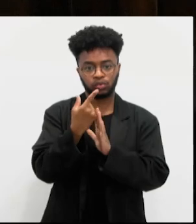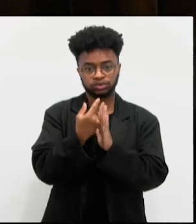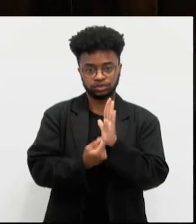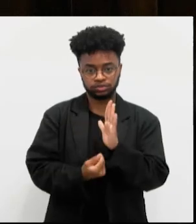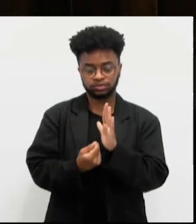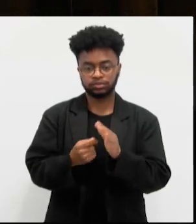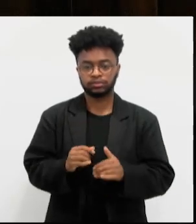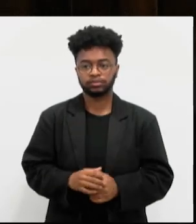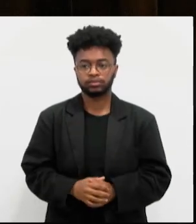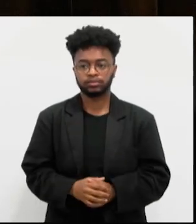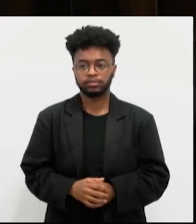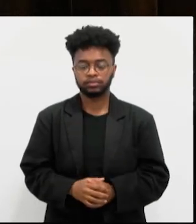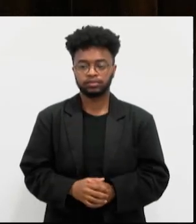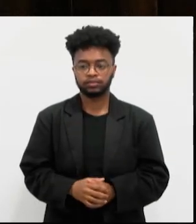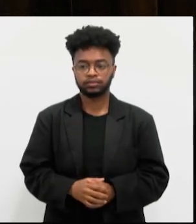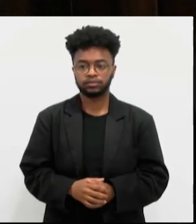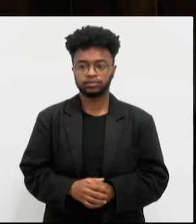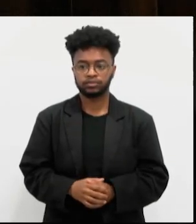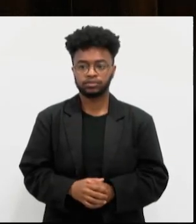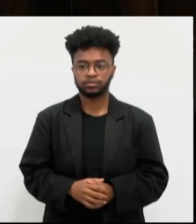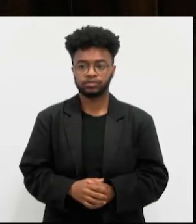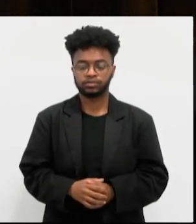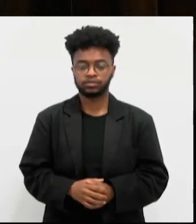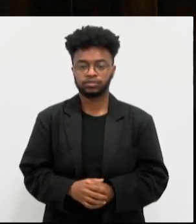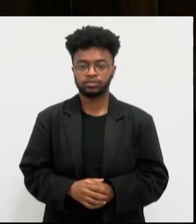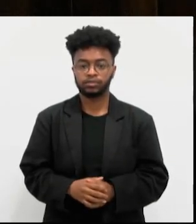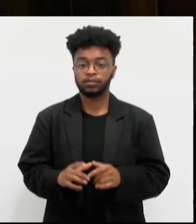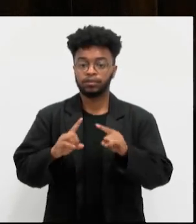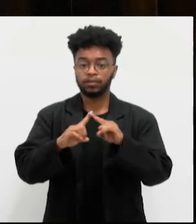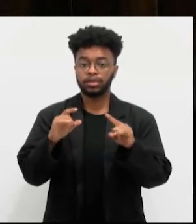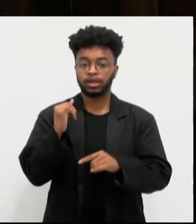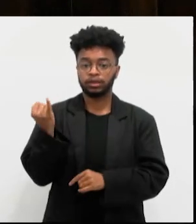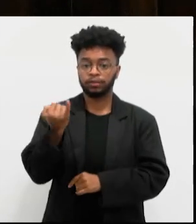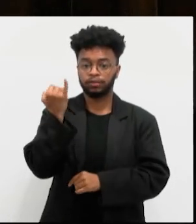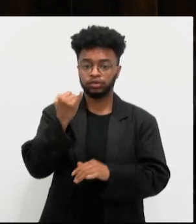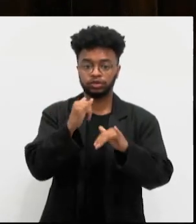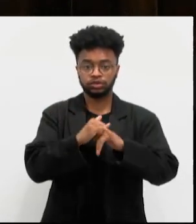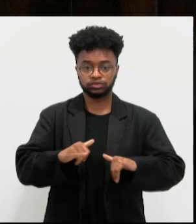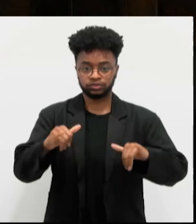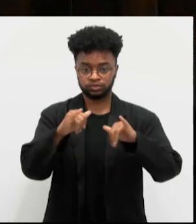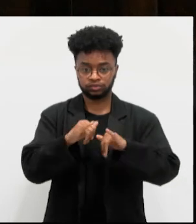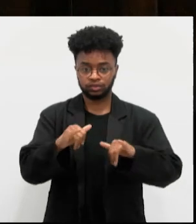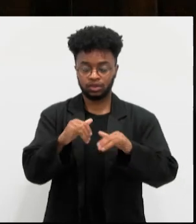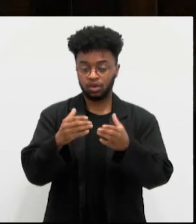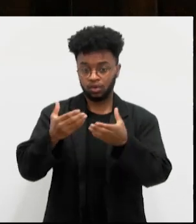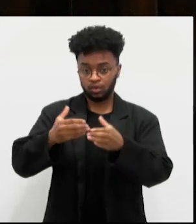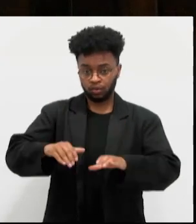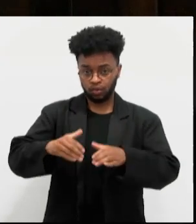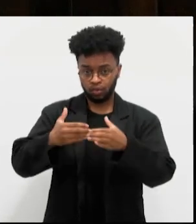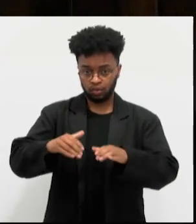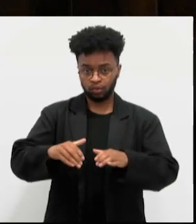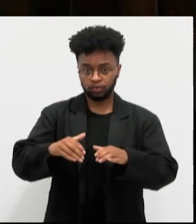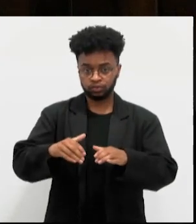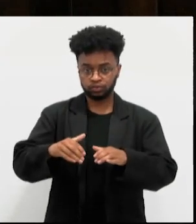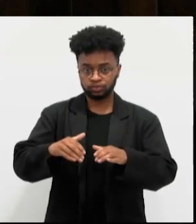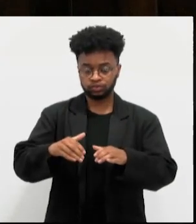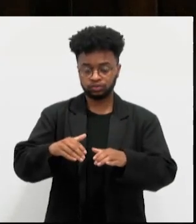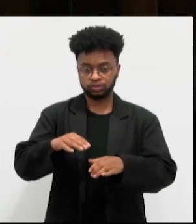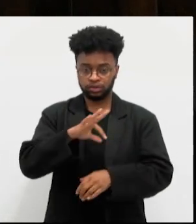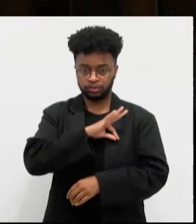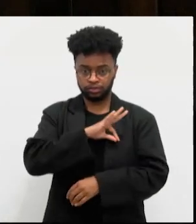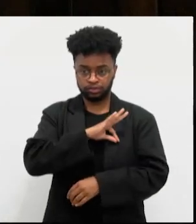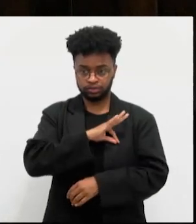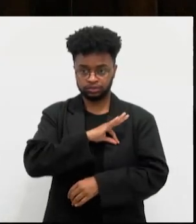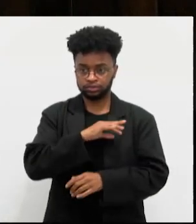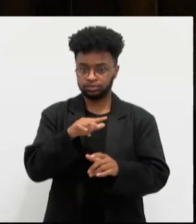com essa realidade orçamentária, vale ressaltar que este concurso de oficial da PM, do ponto